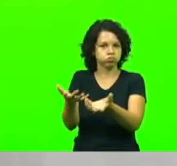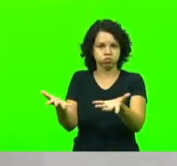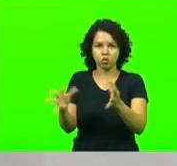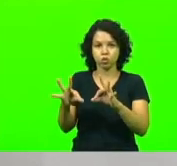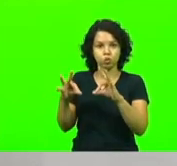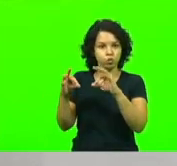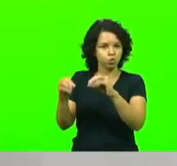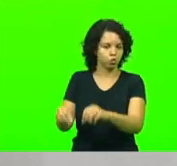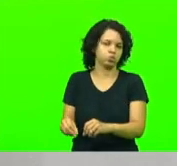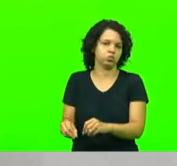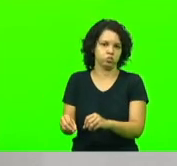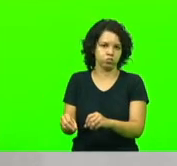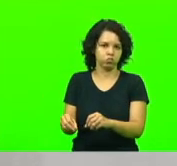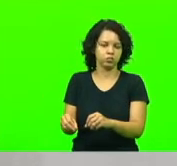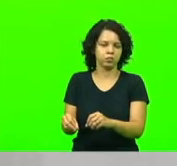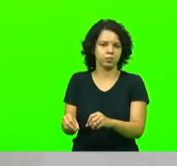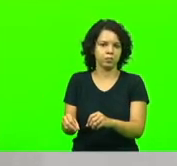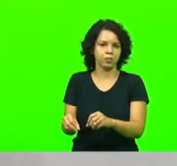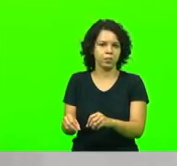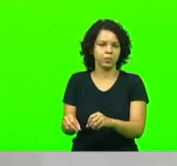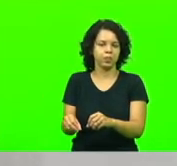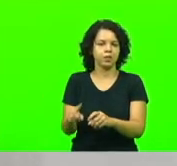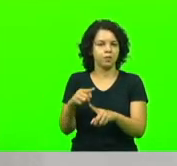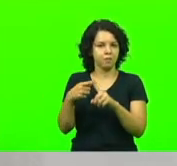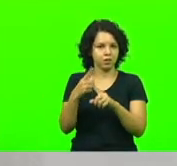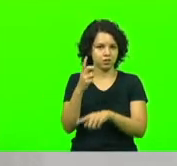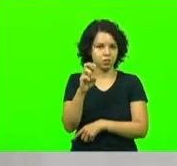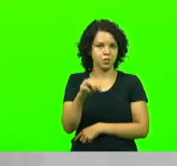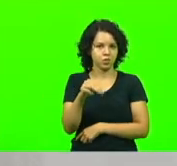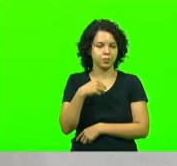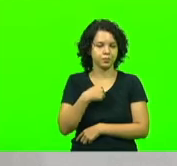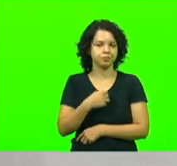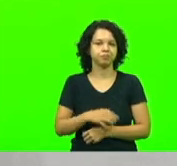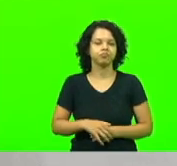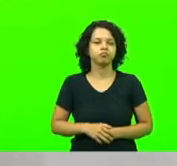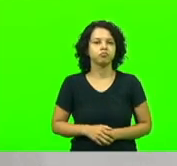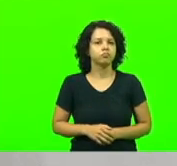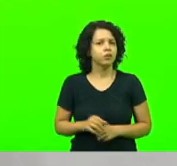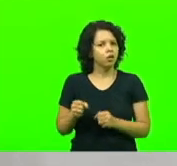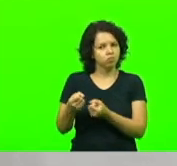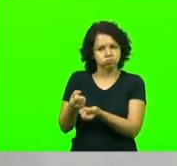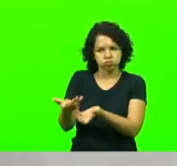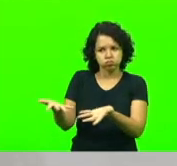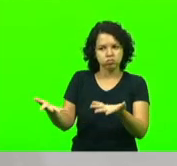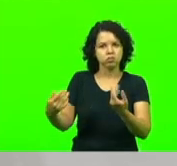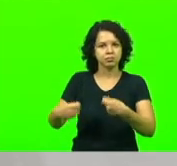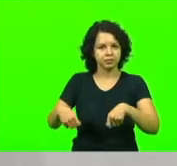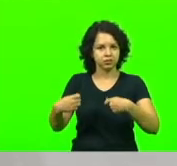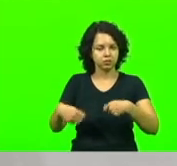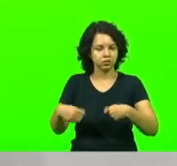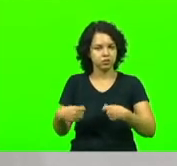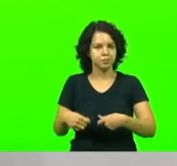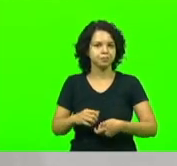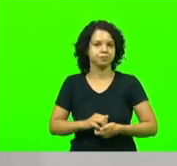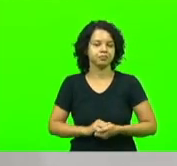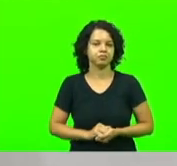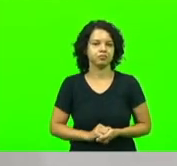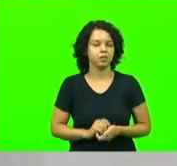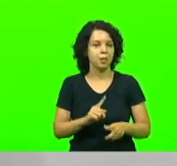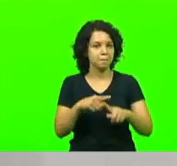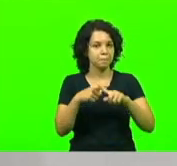possíveis. Presidente, não esquece de tomar mais 5 minutos para mim, por favor. Tem que disponibilizar todas as armas possíveis. Mas